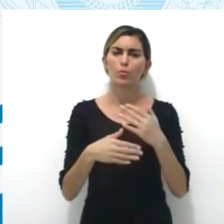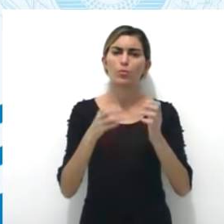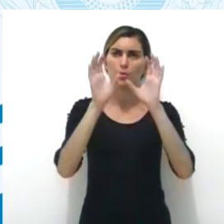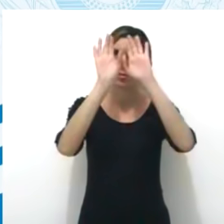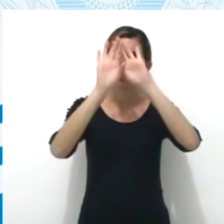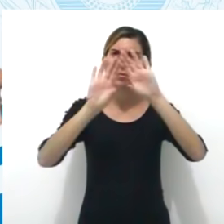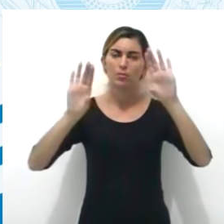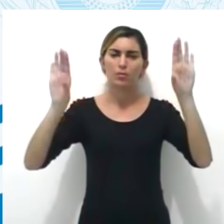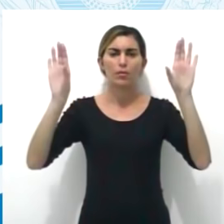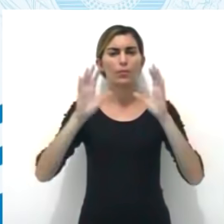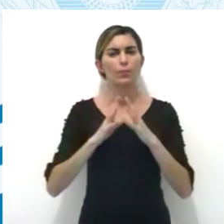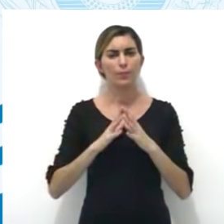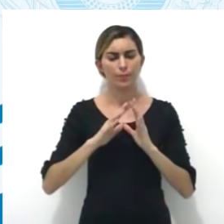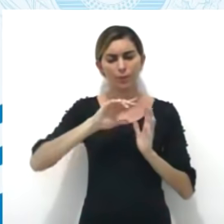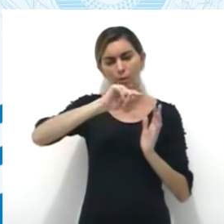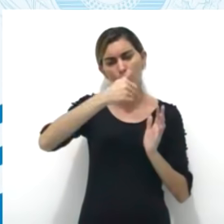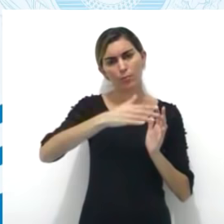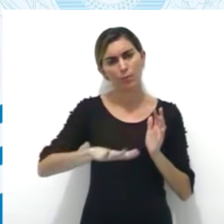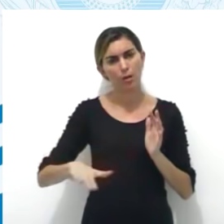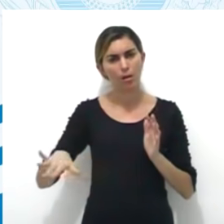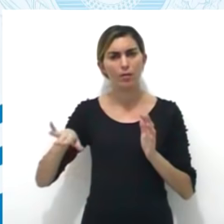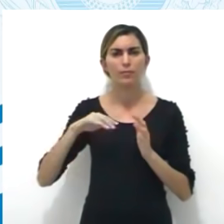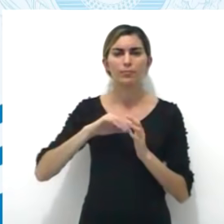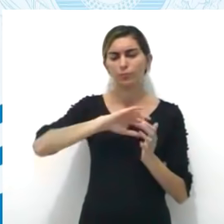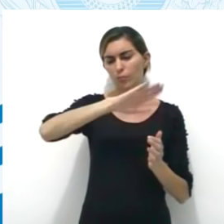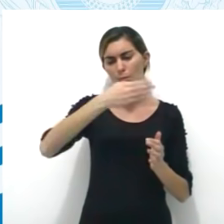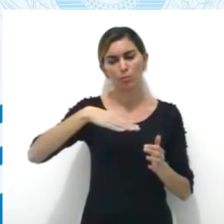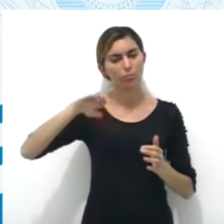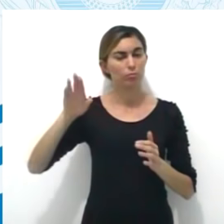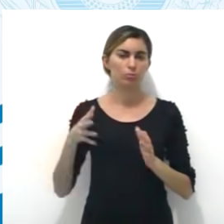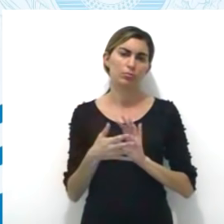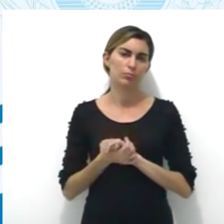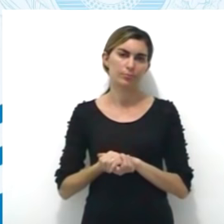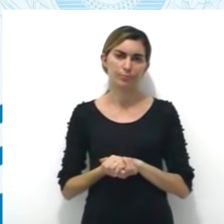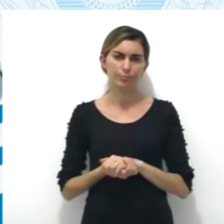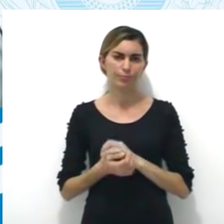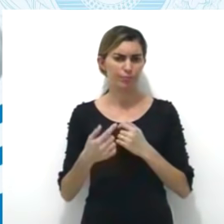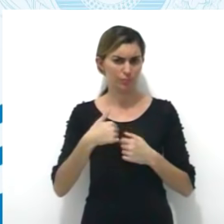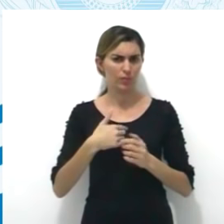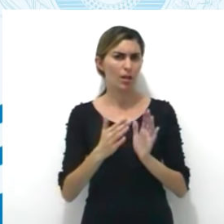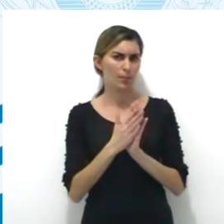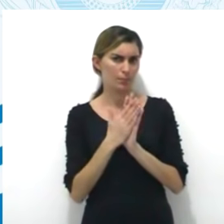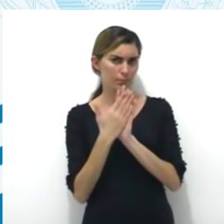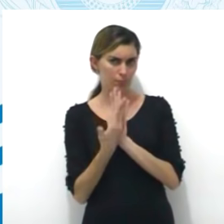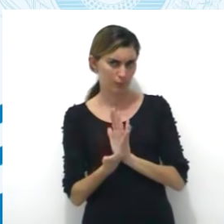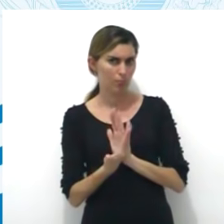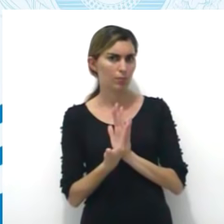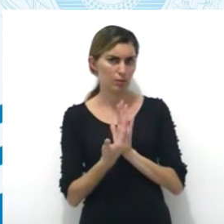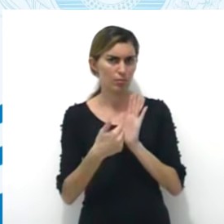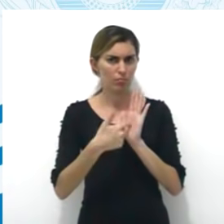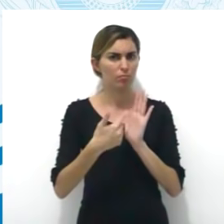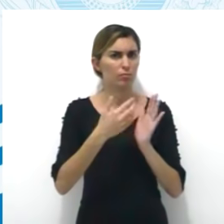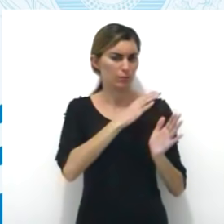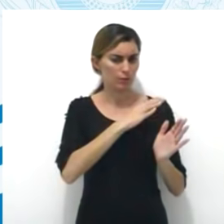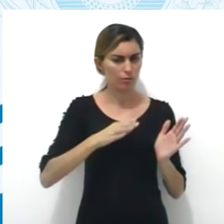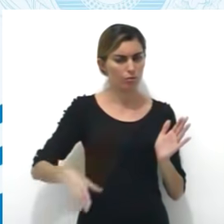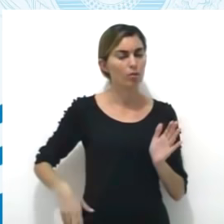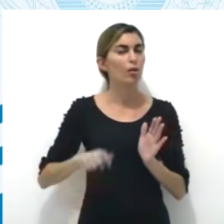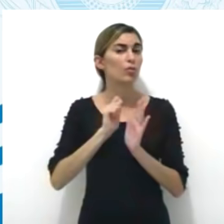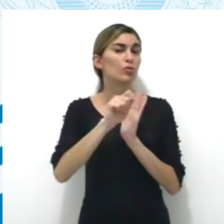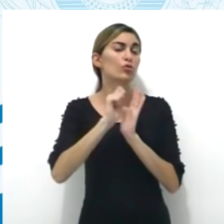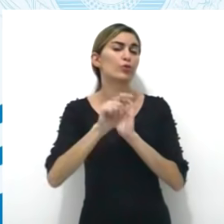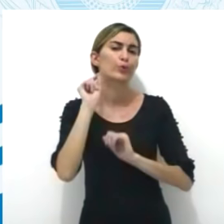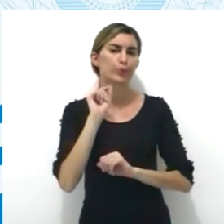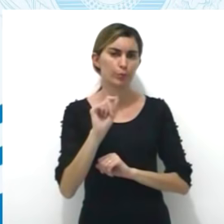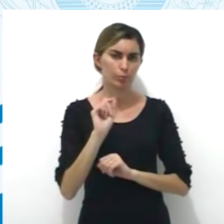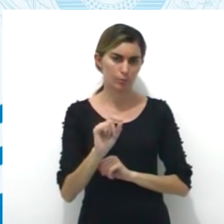Gerou o céu, o mar e as montanhas. Na Bíblia cristã está